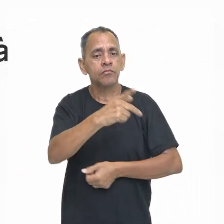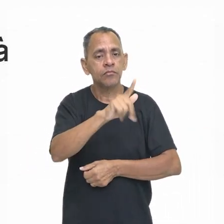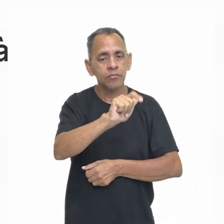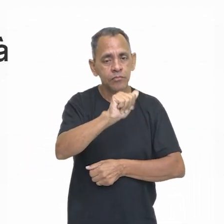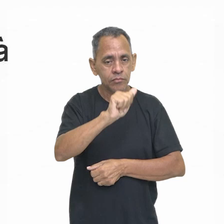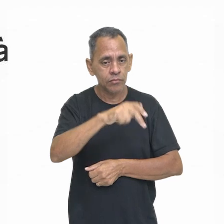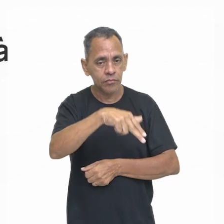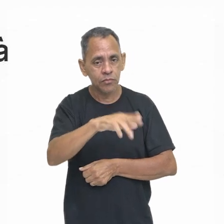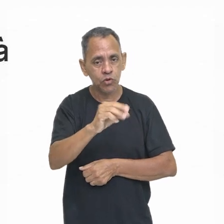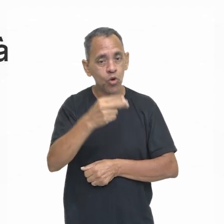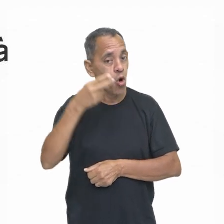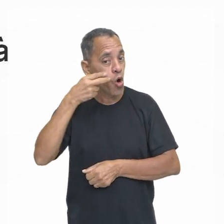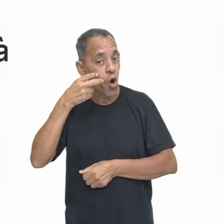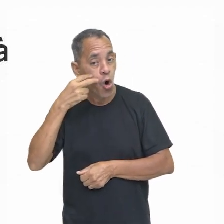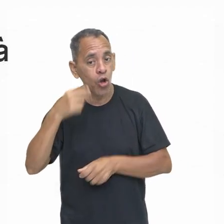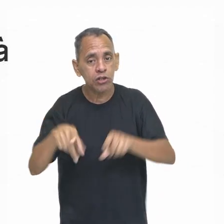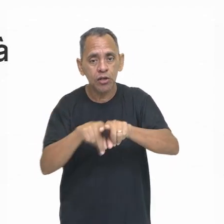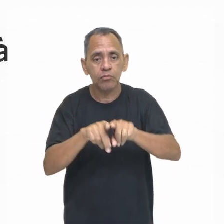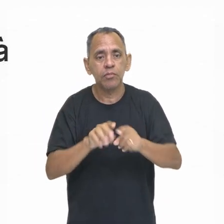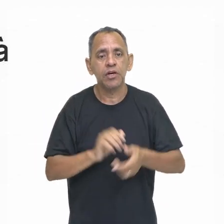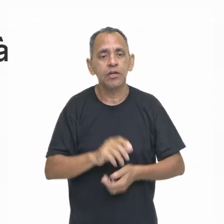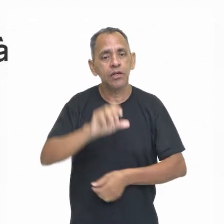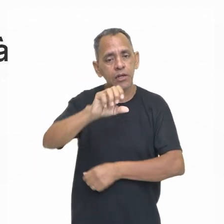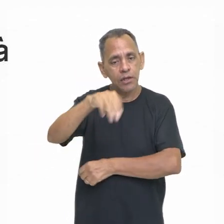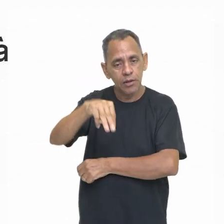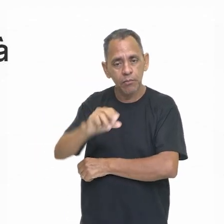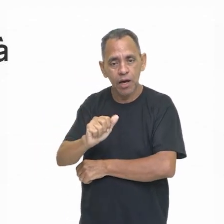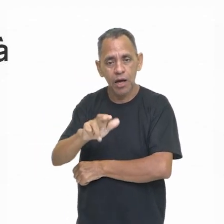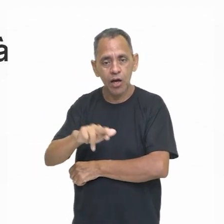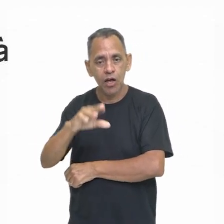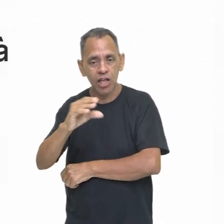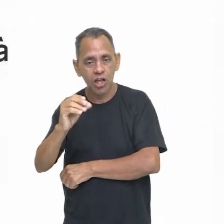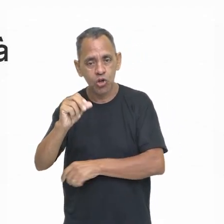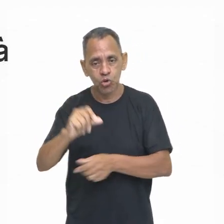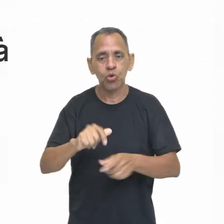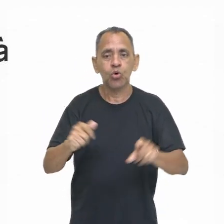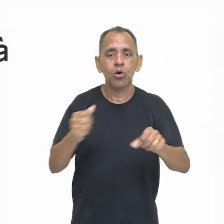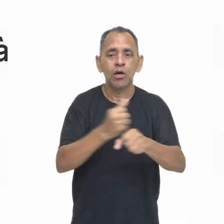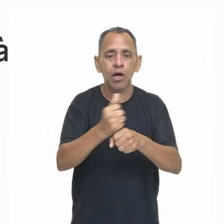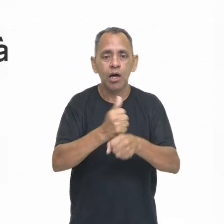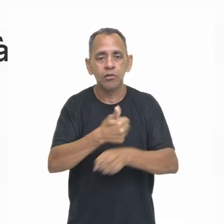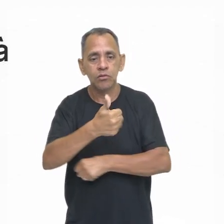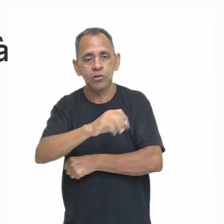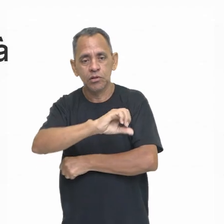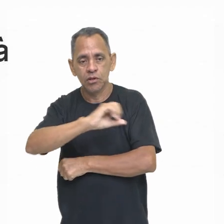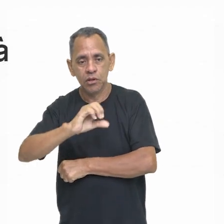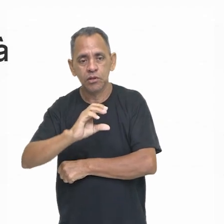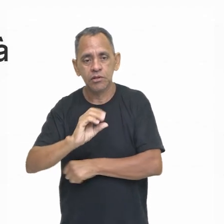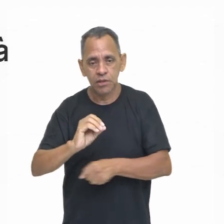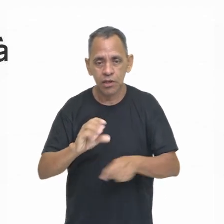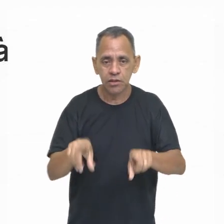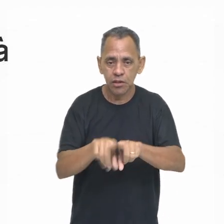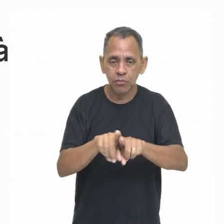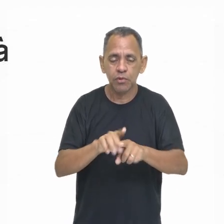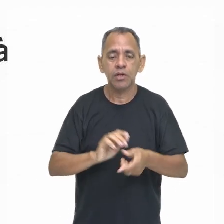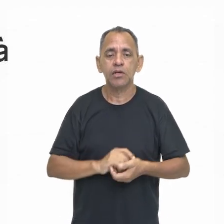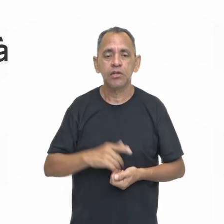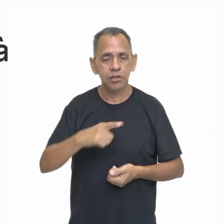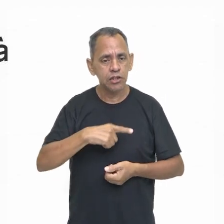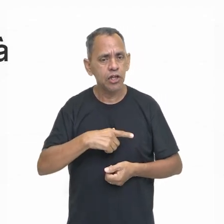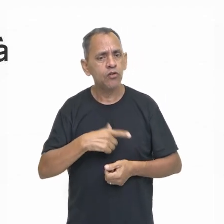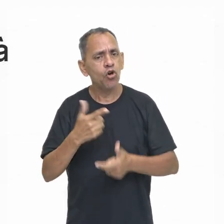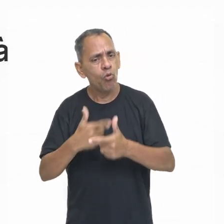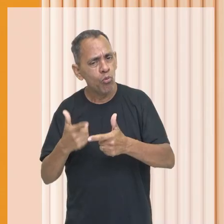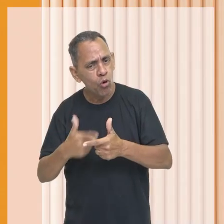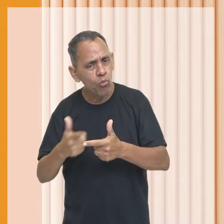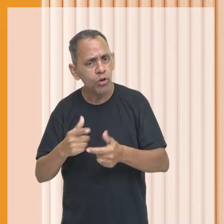de 1990 e tinha como objetivo principal o combate à inflação galopante que assolava o país. Mas